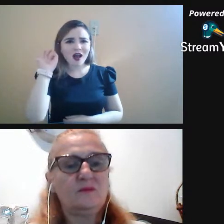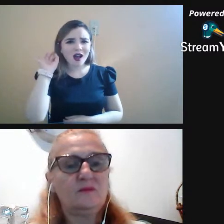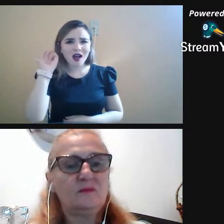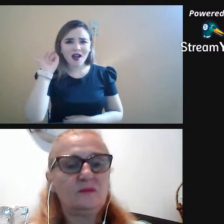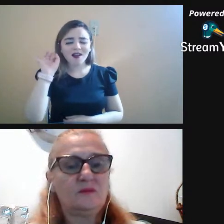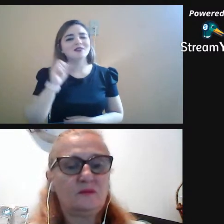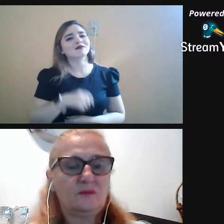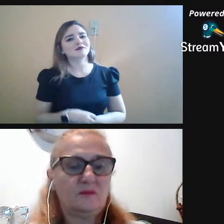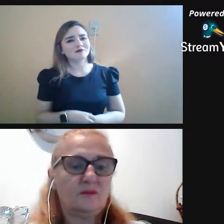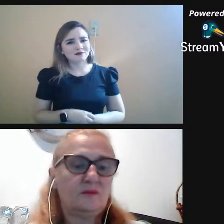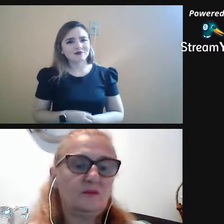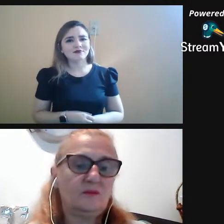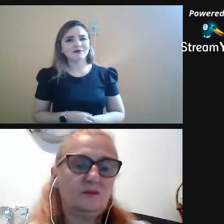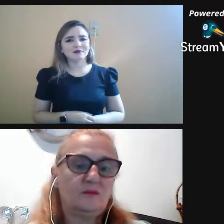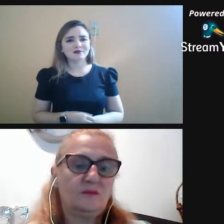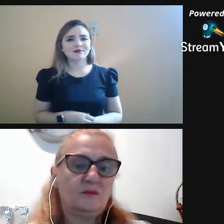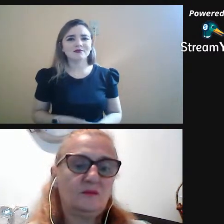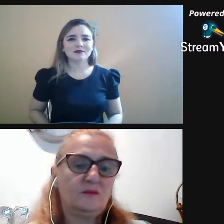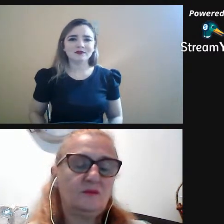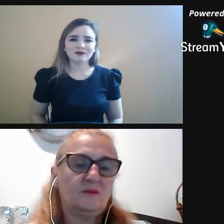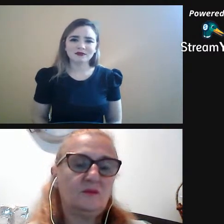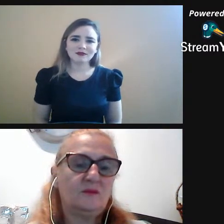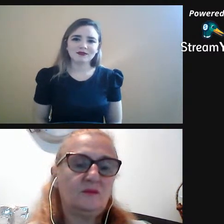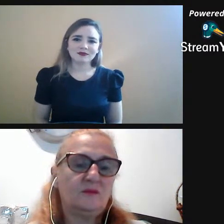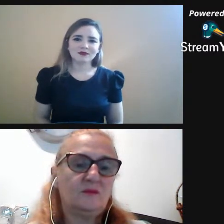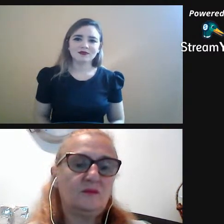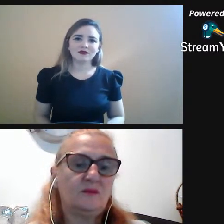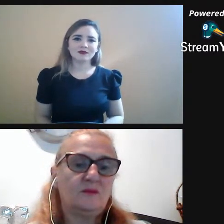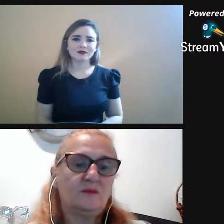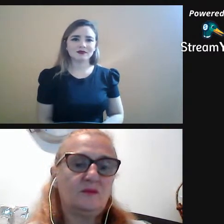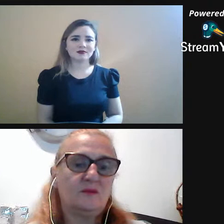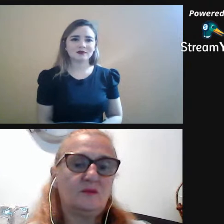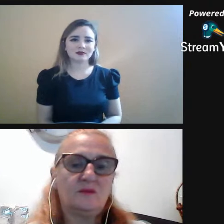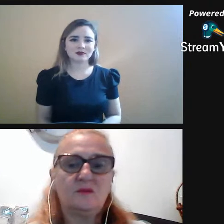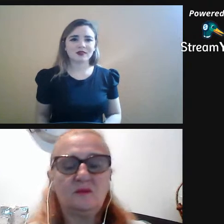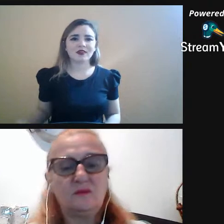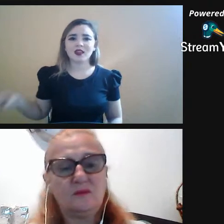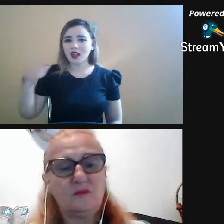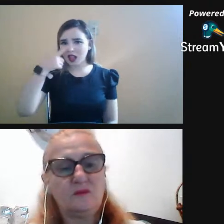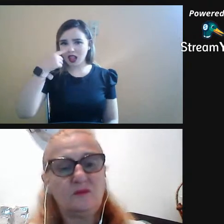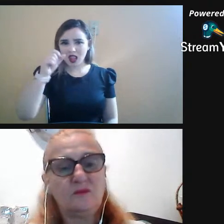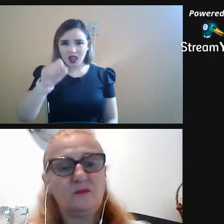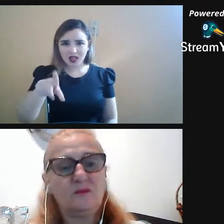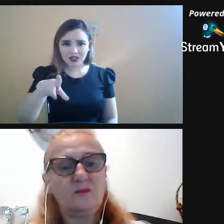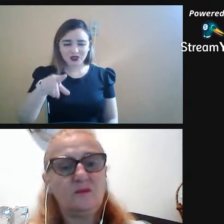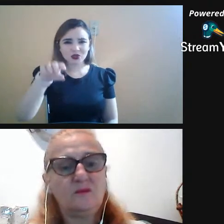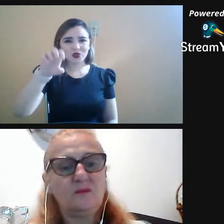Isso sim. Né? E, assim, o nome é esse, Lixo Extraordinário.